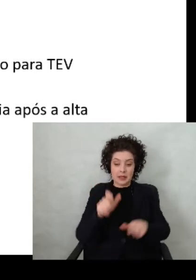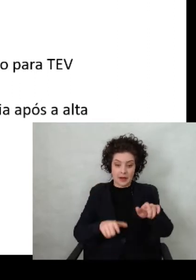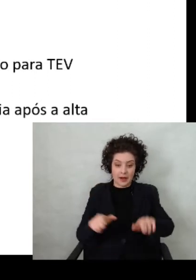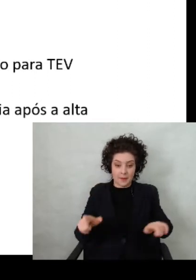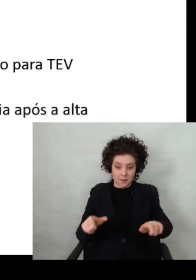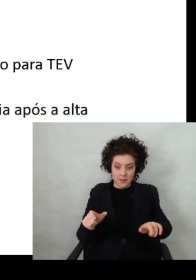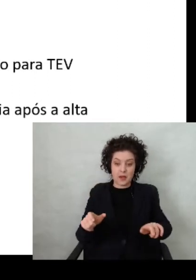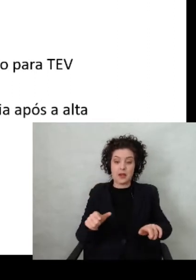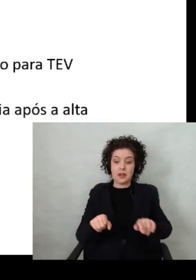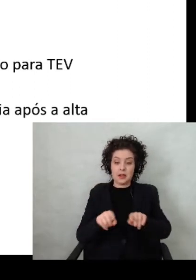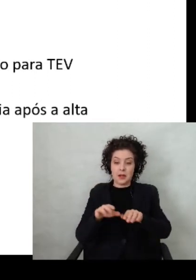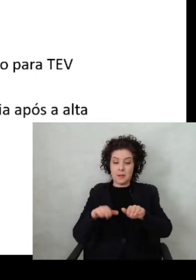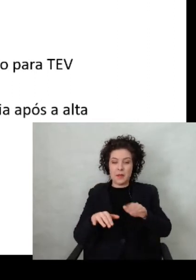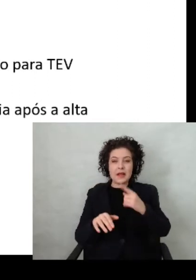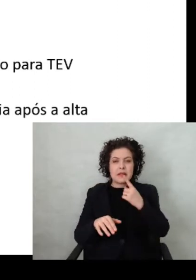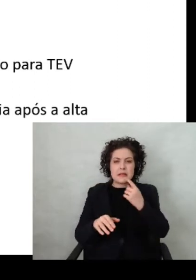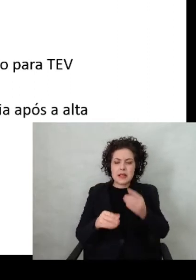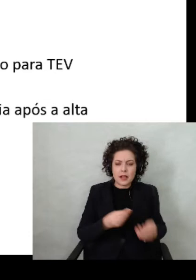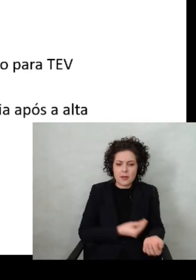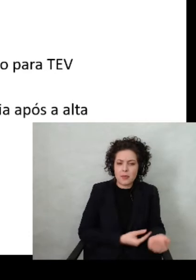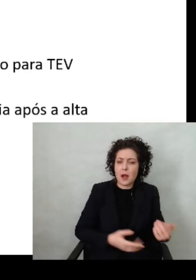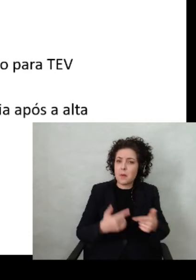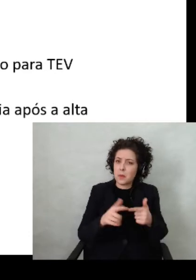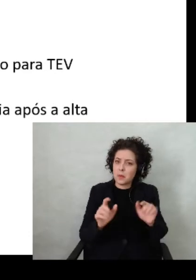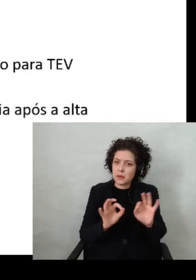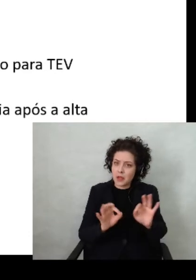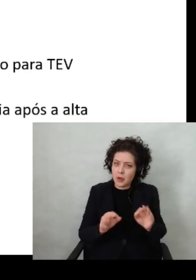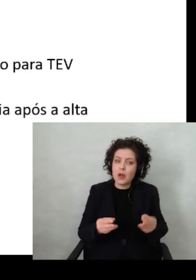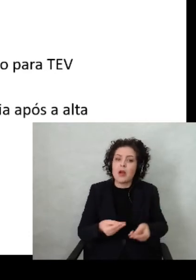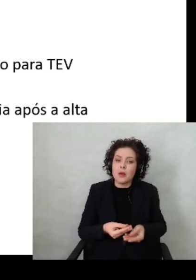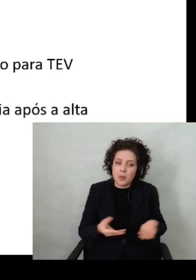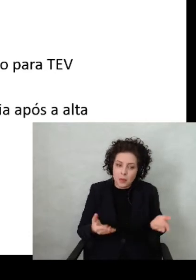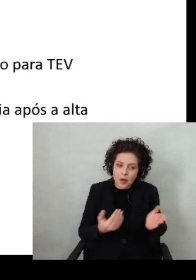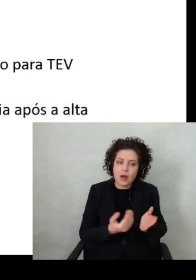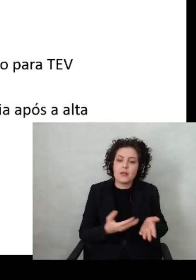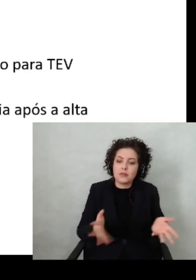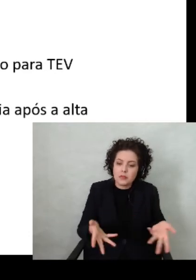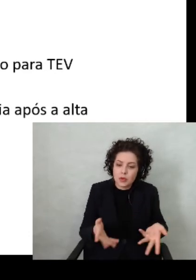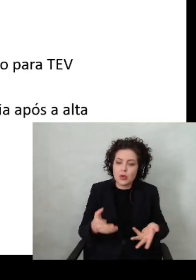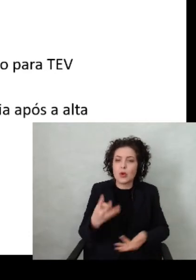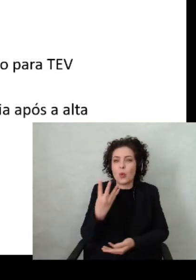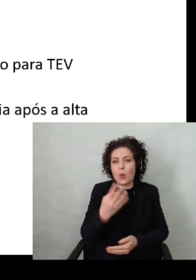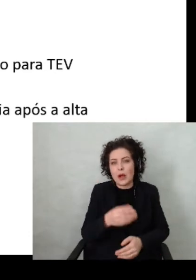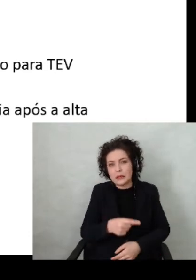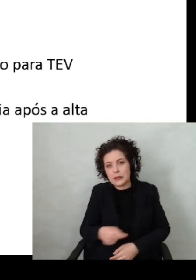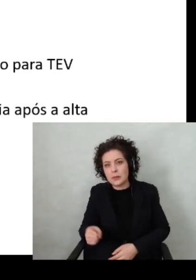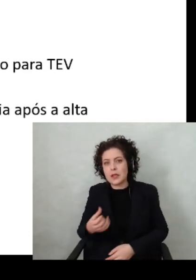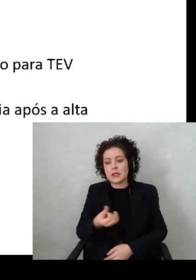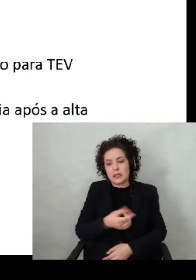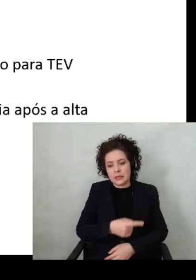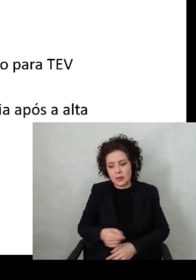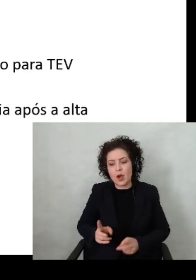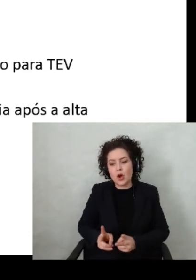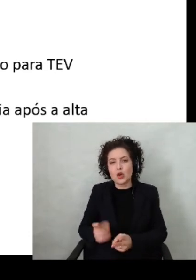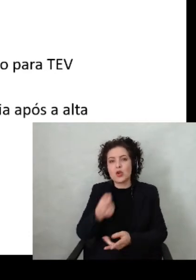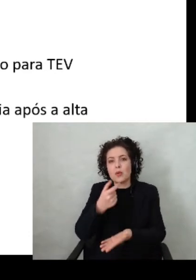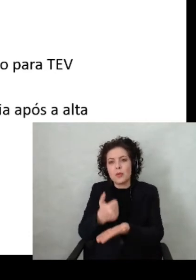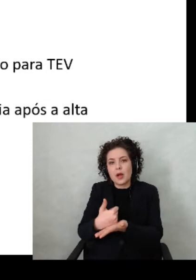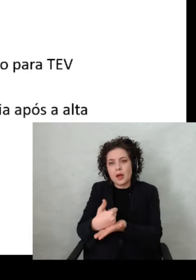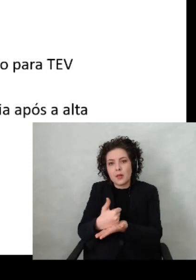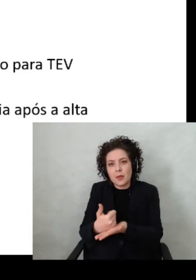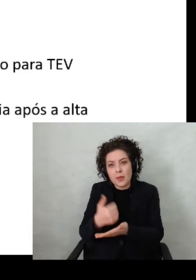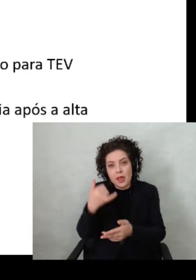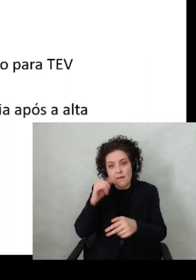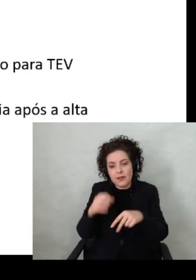risco de sangramentos, estender a profilaxia pós-alta de 4 a 6 semanas. E anticoagulação